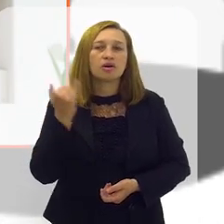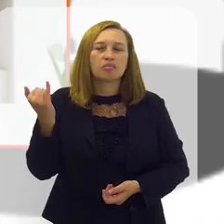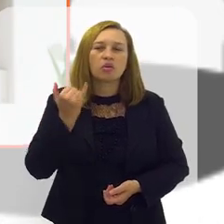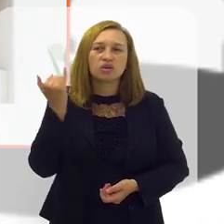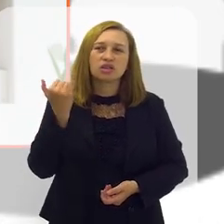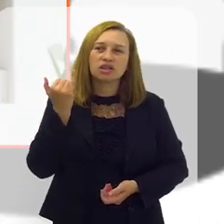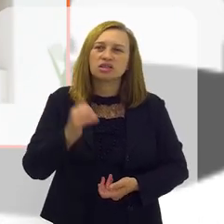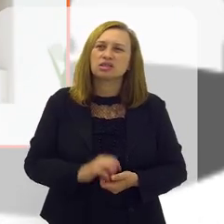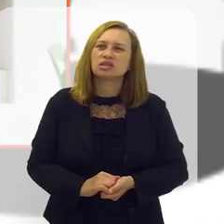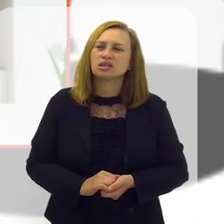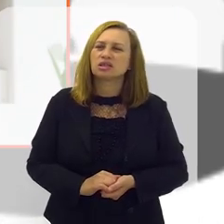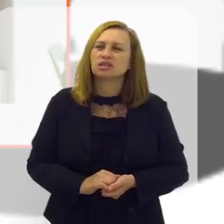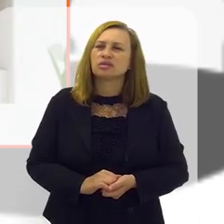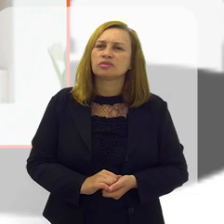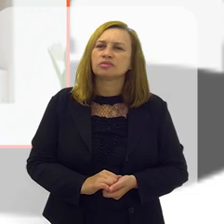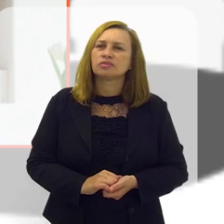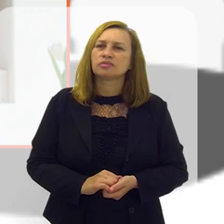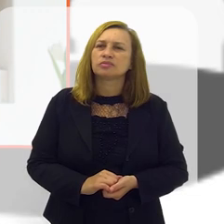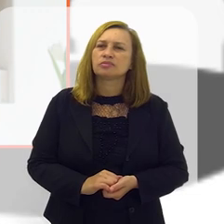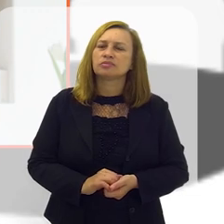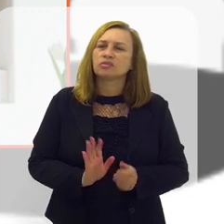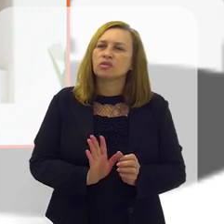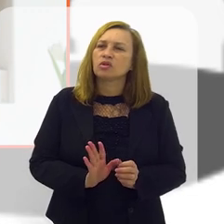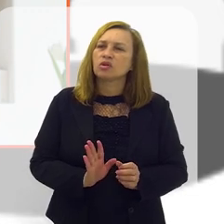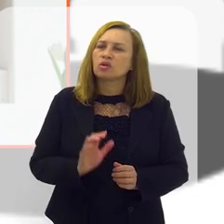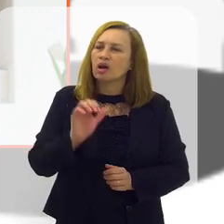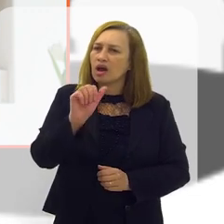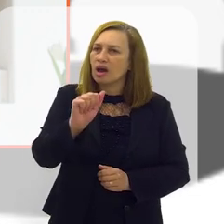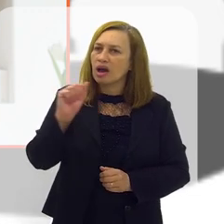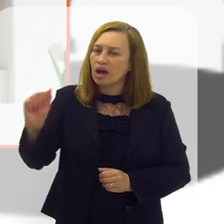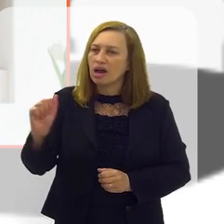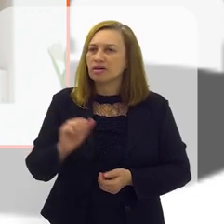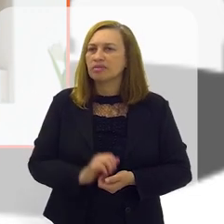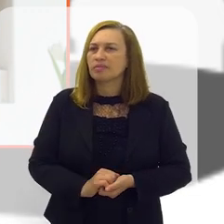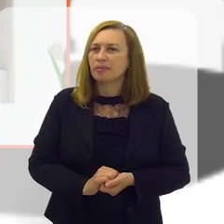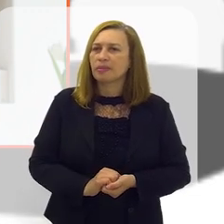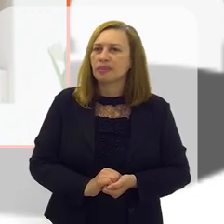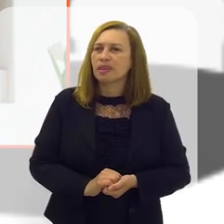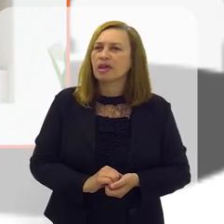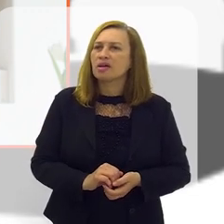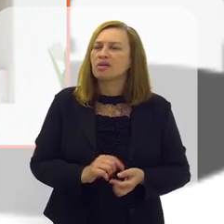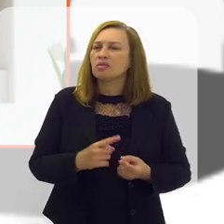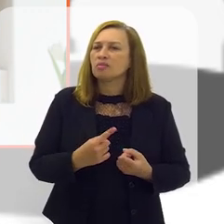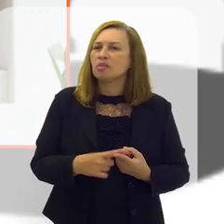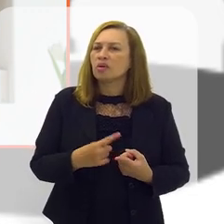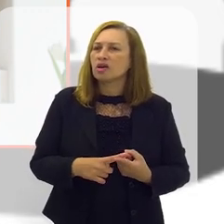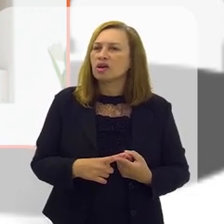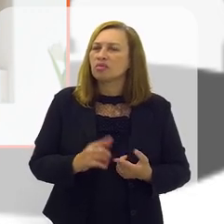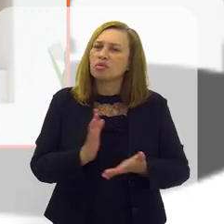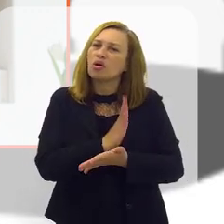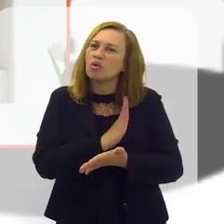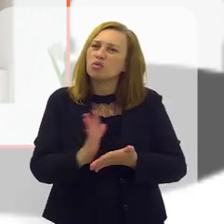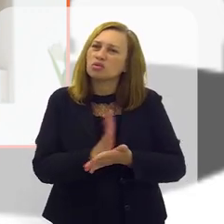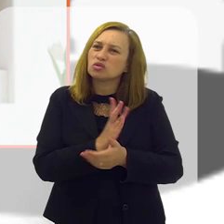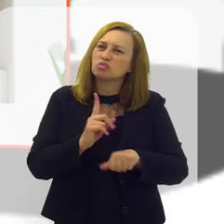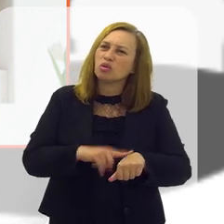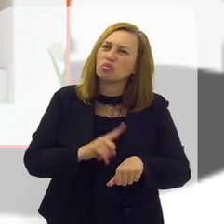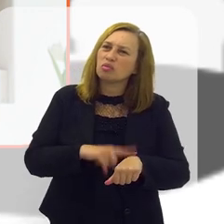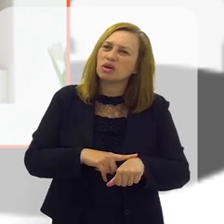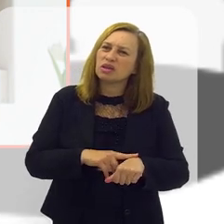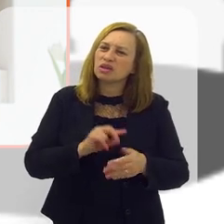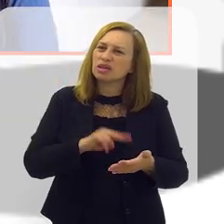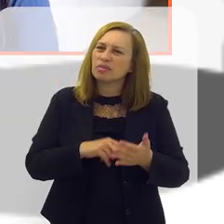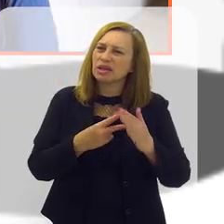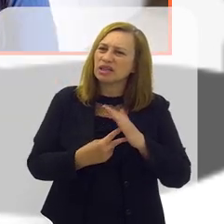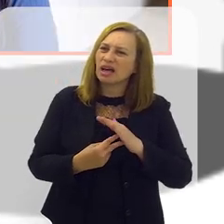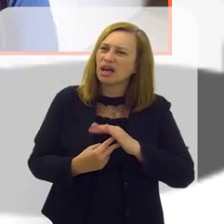a importância do anonimato, porque o anonimato, em determinadas situações, ele